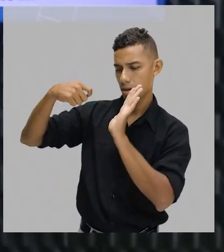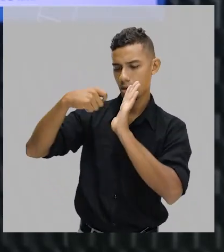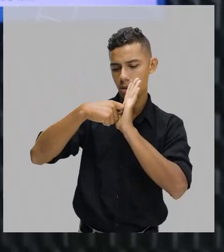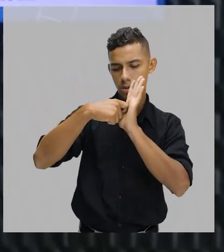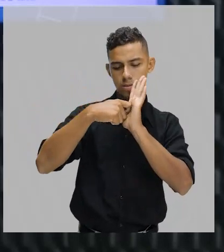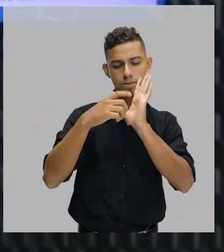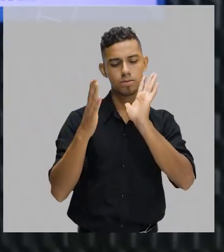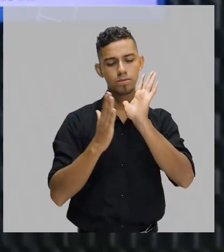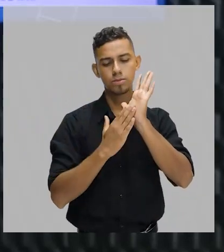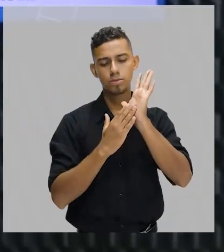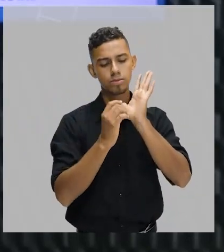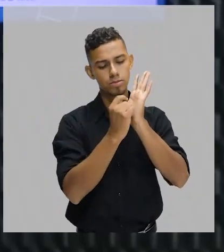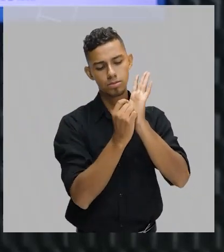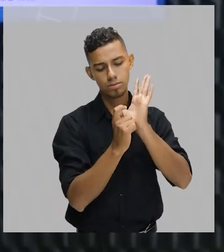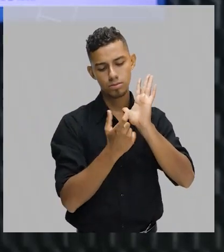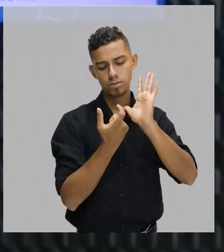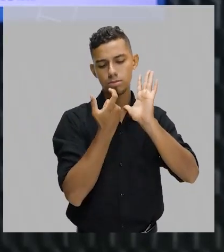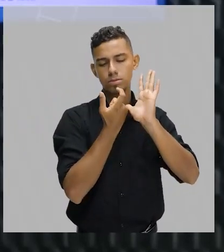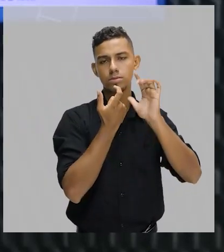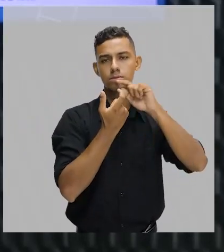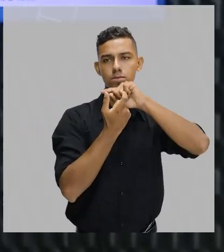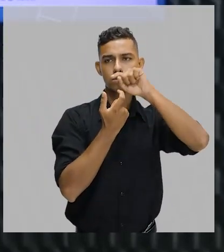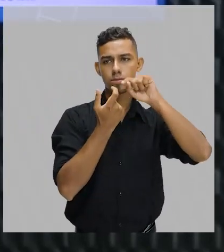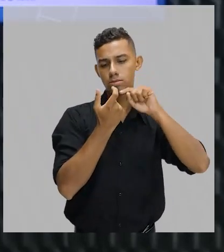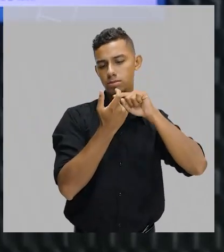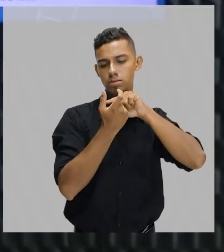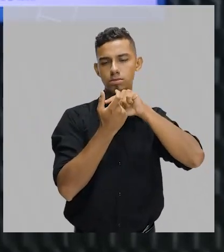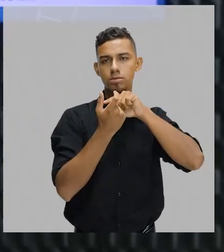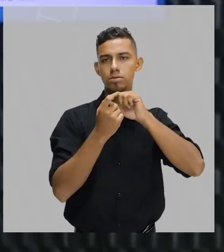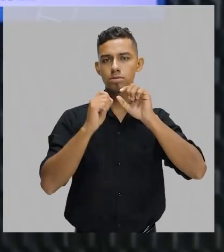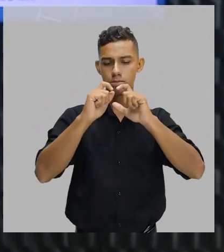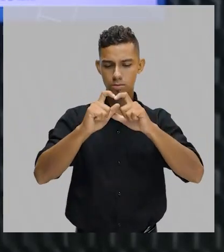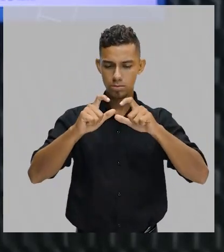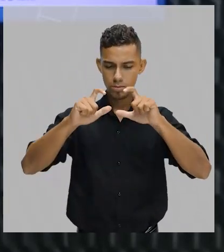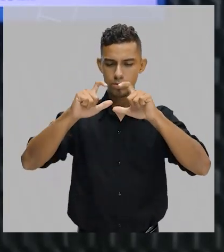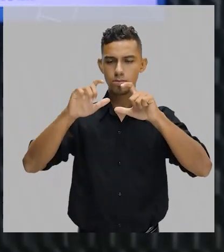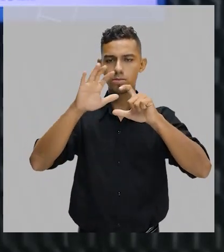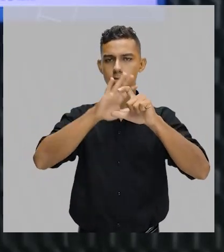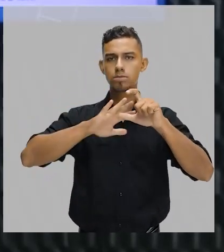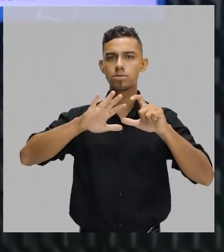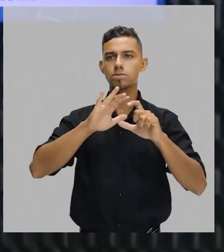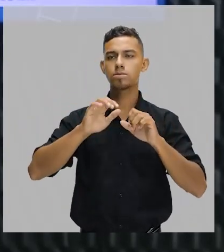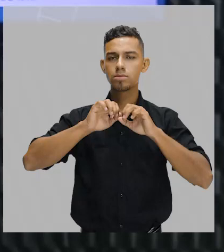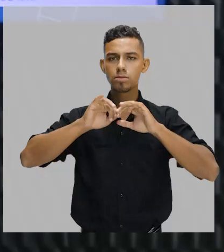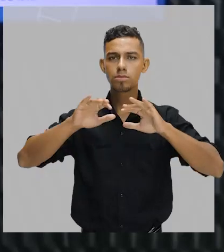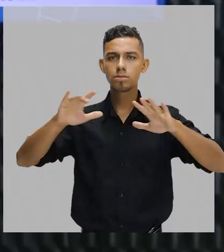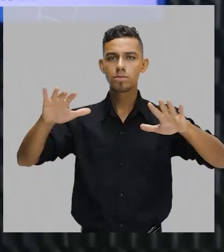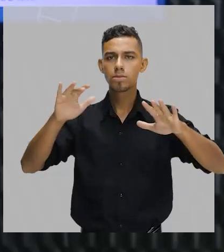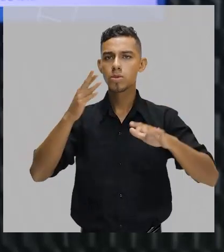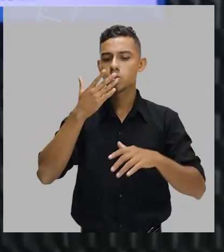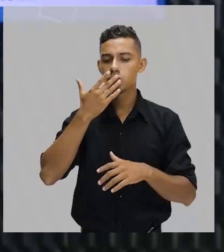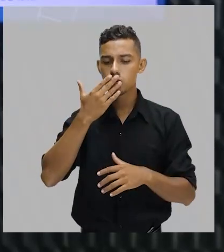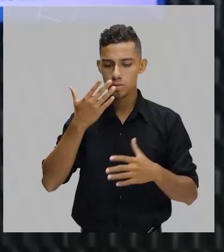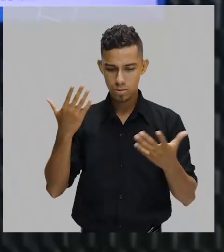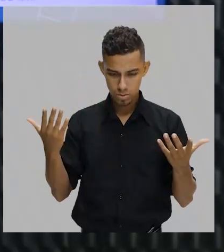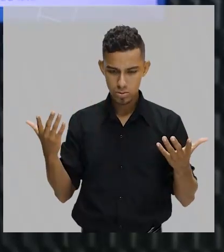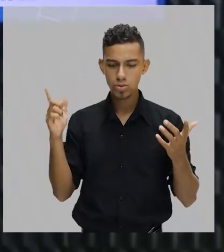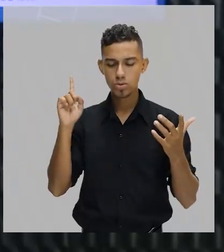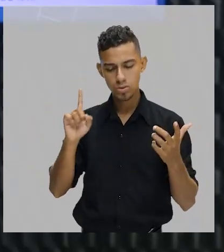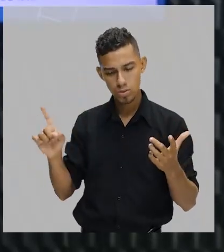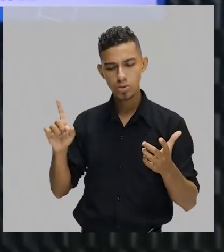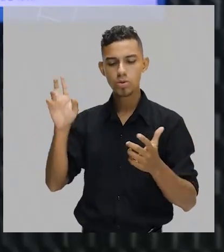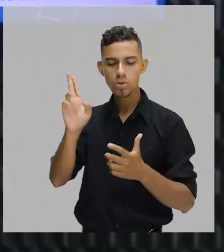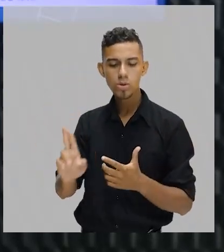você pega aquela caneta e bota assim pontual na folha de caderno e fica aquela mancha de tinta que vai abrindo? Bom, aquela canetinha é